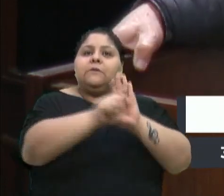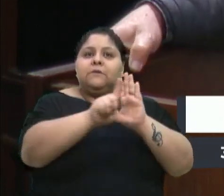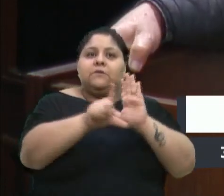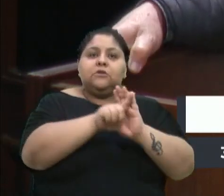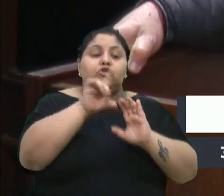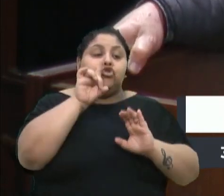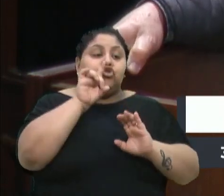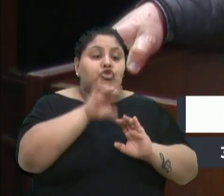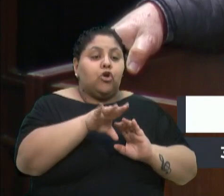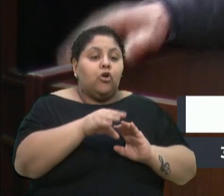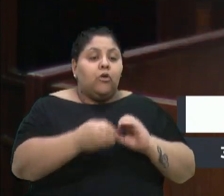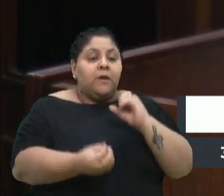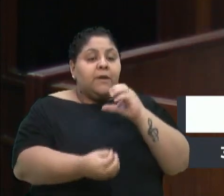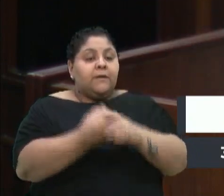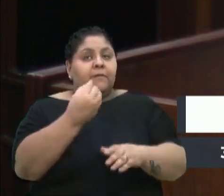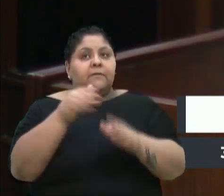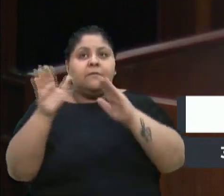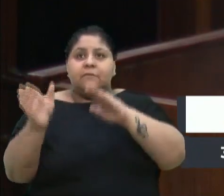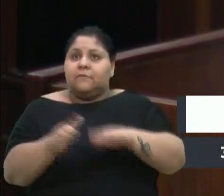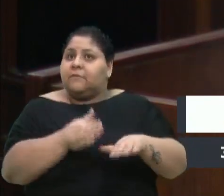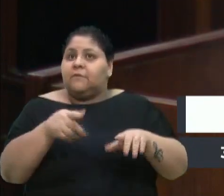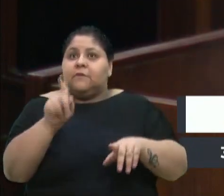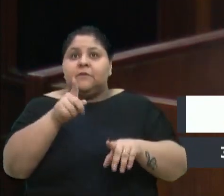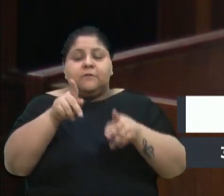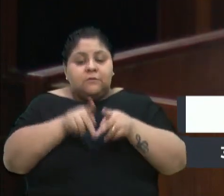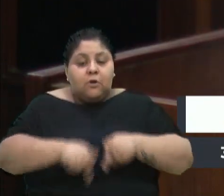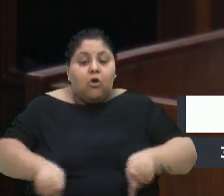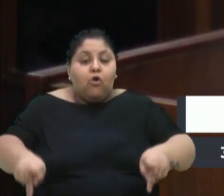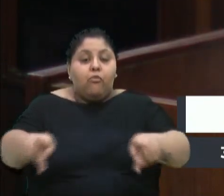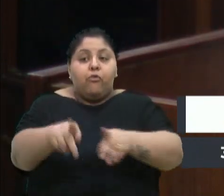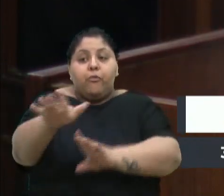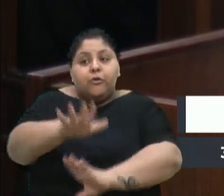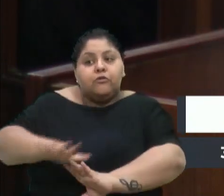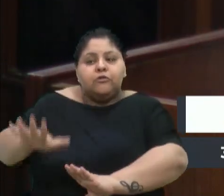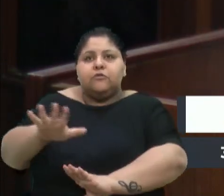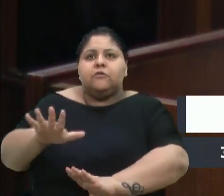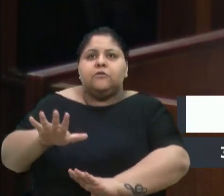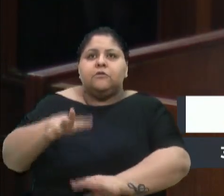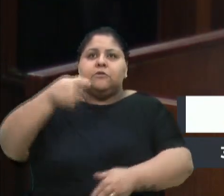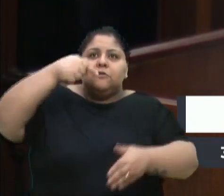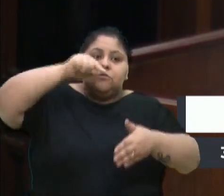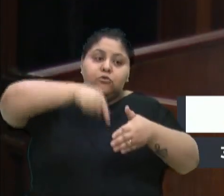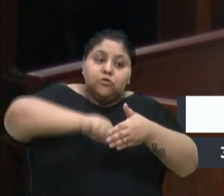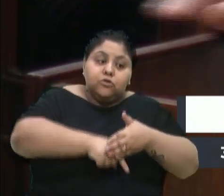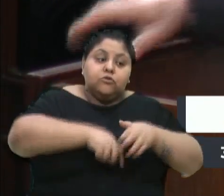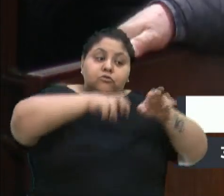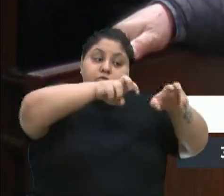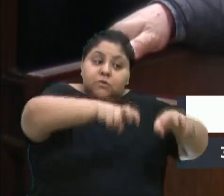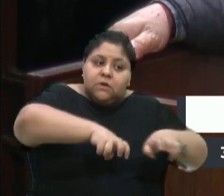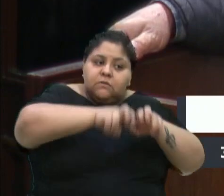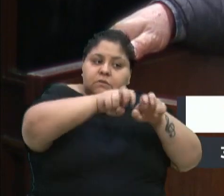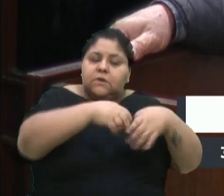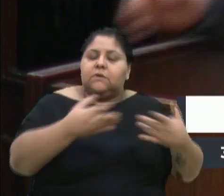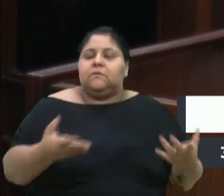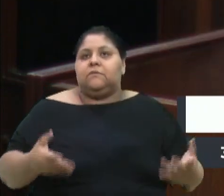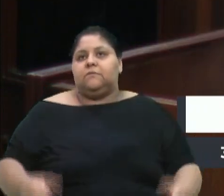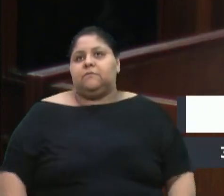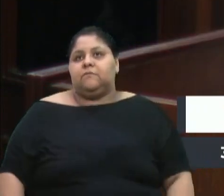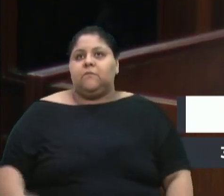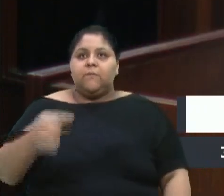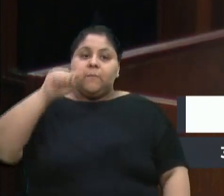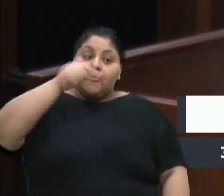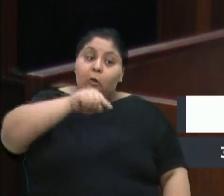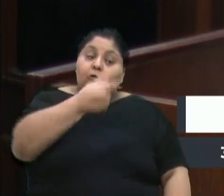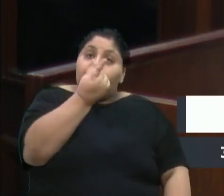produzir, vereador Rafael. Ela não é o público em geral, infelizmente. O fundo é dos agricultores. O fundo